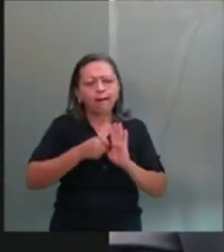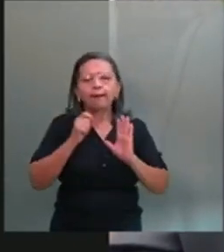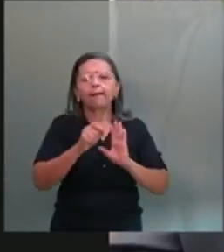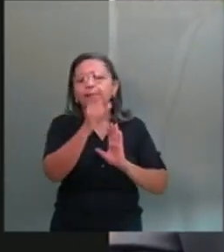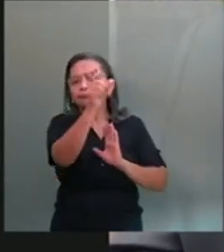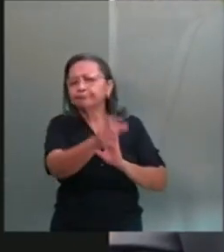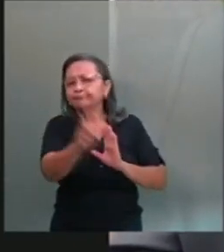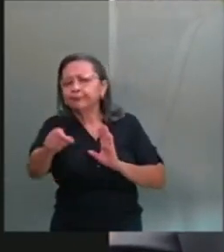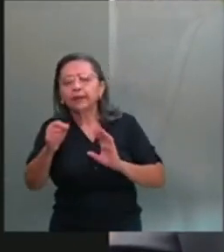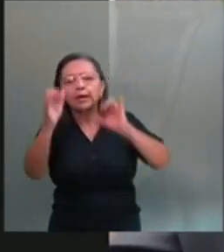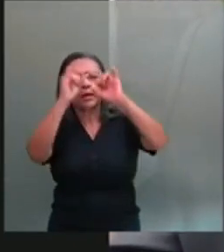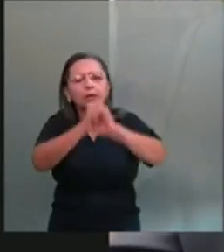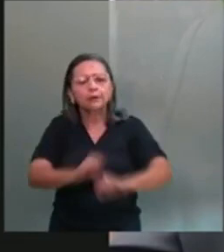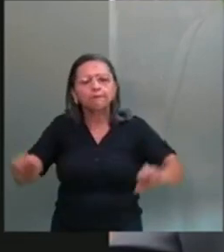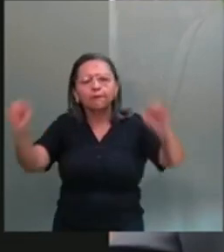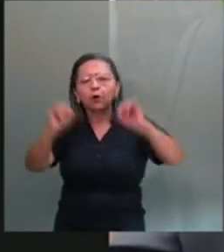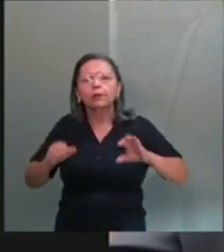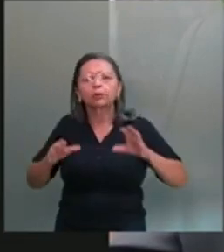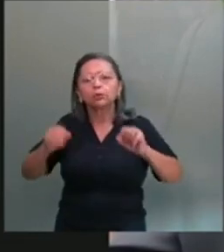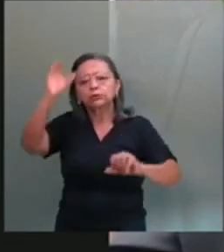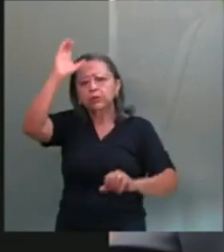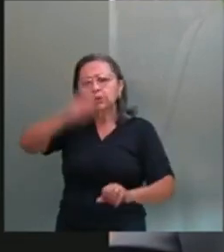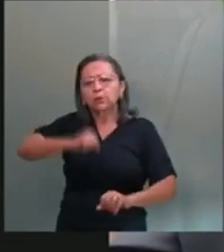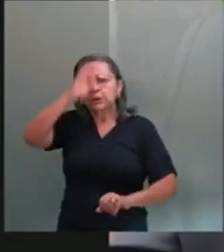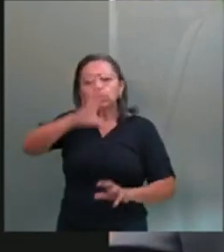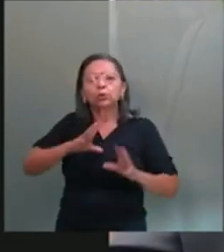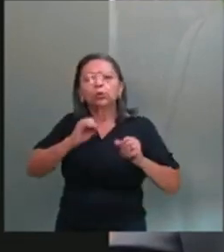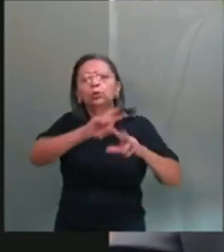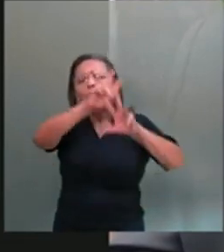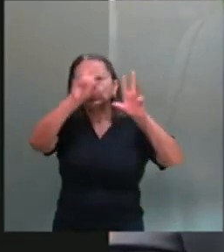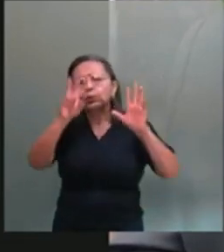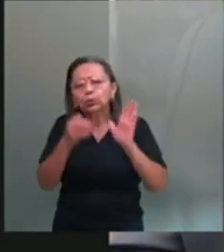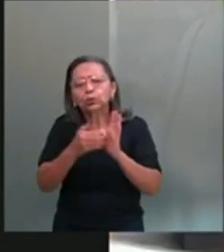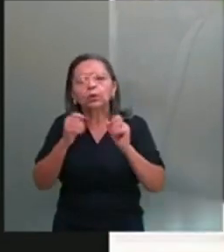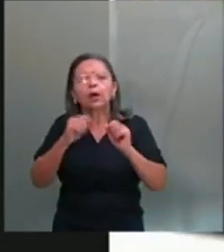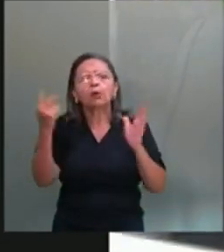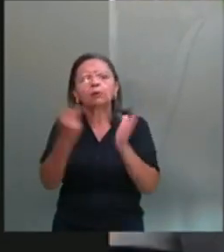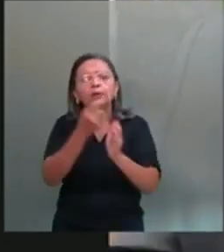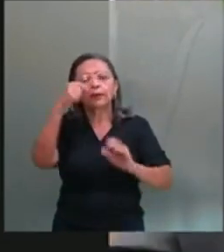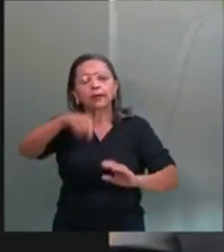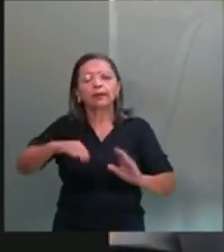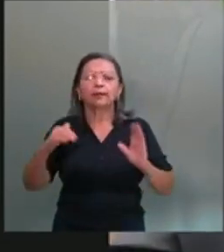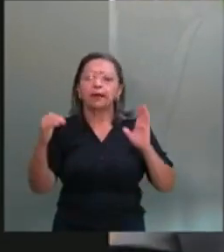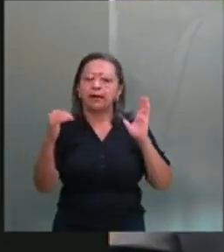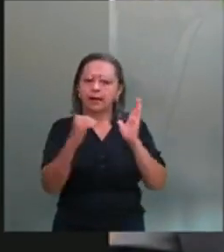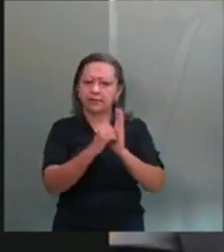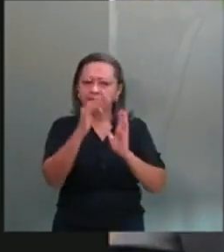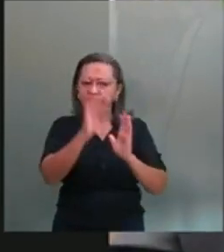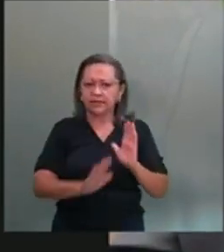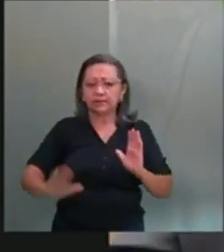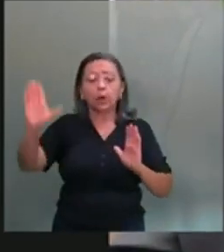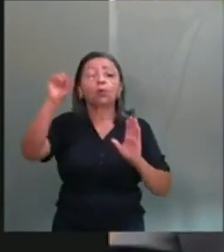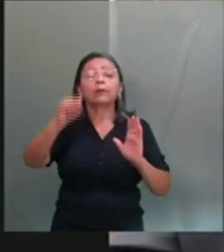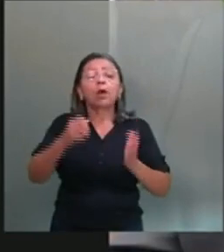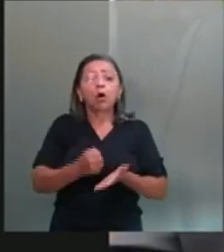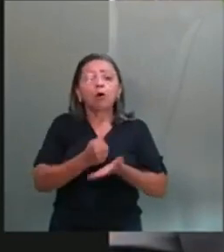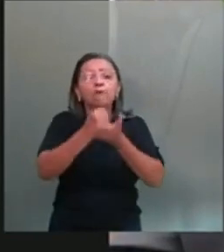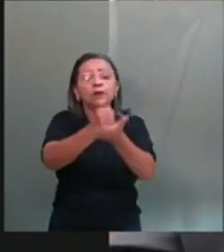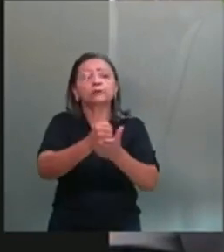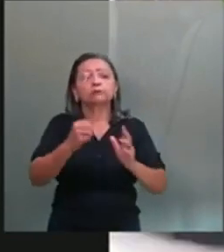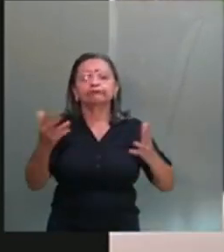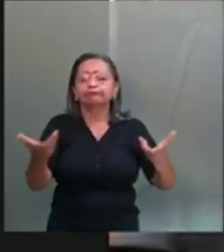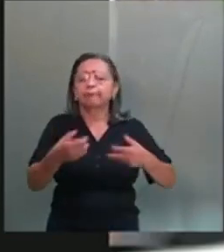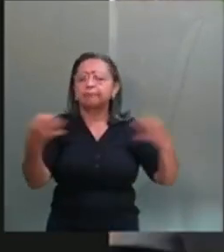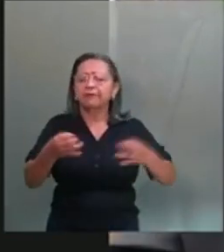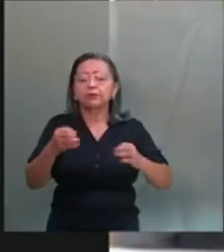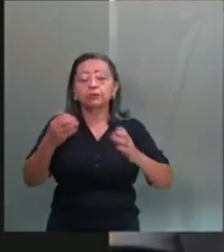que informam os cidadãos brasileiros sobre tudo o que ocorre na Casa da Federação, além de oferecerem um nobre serviço